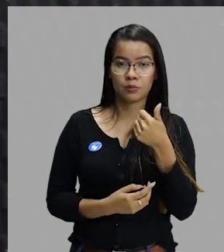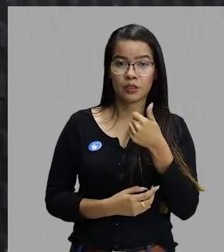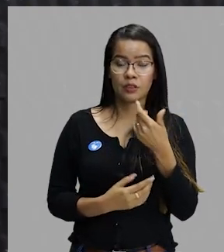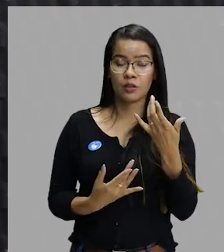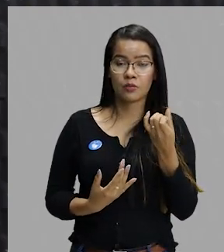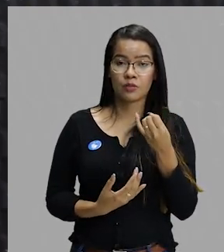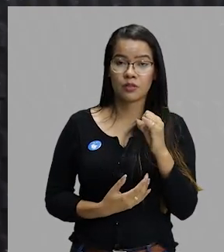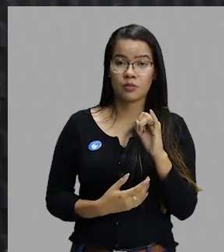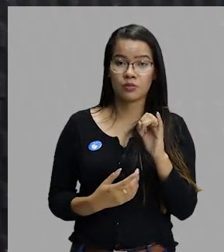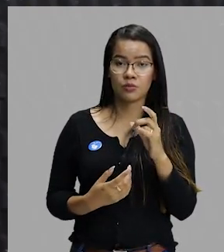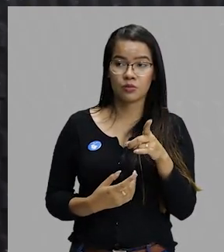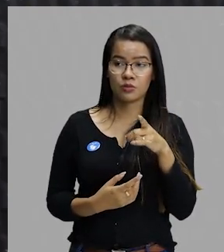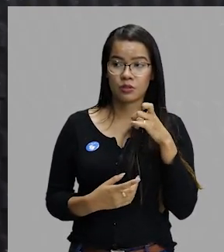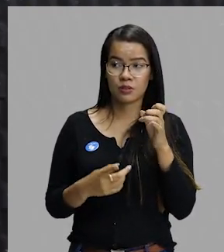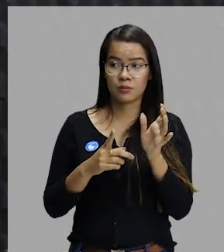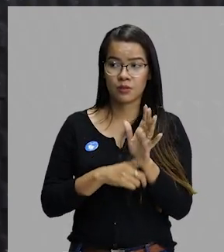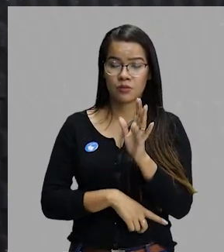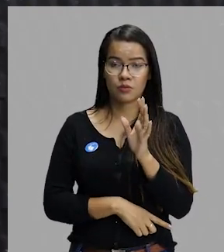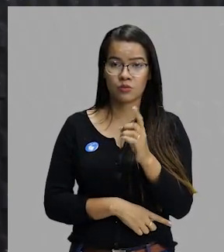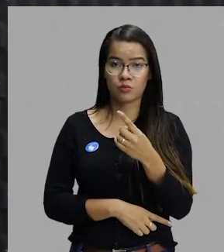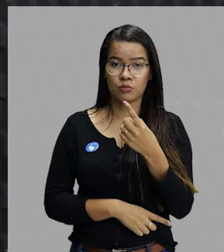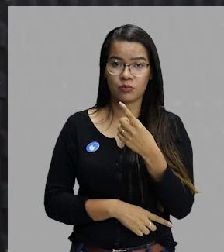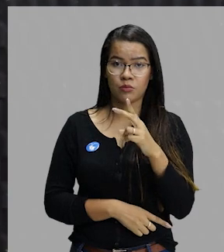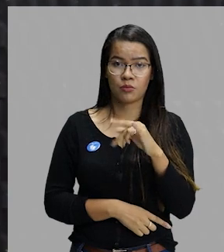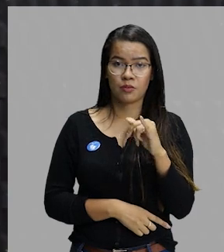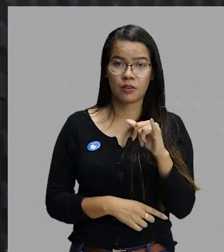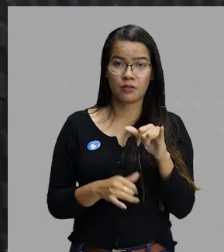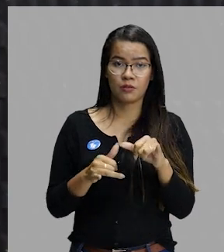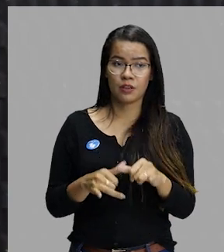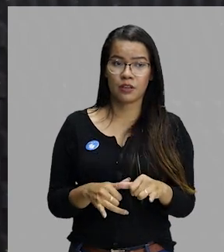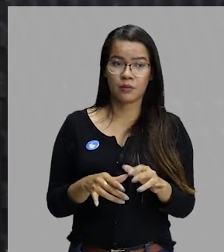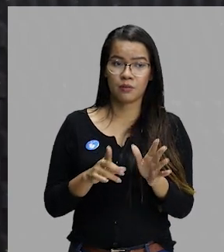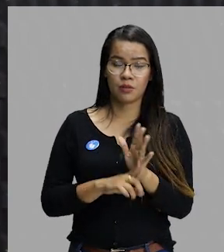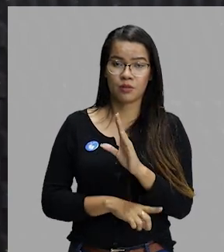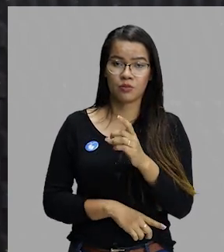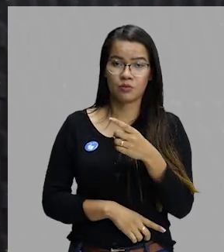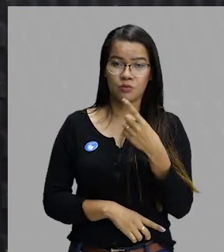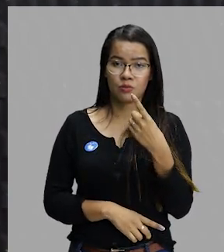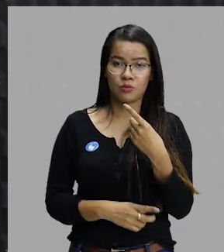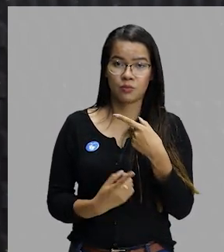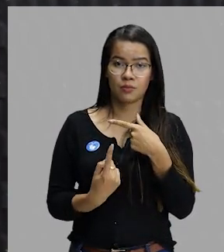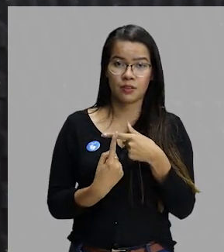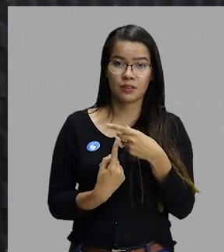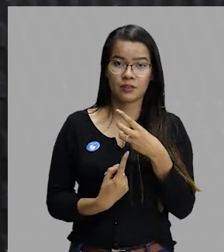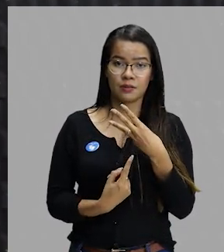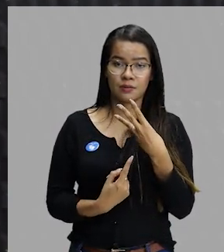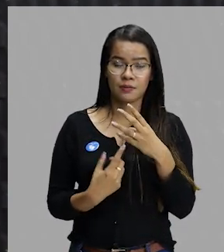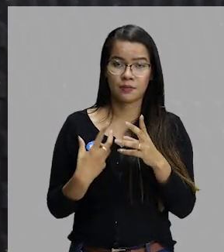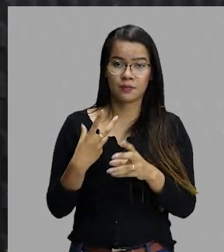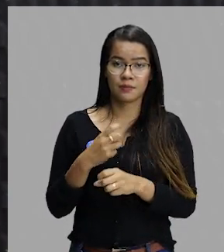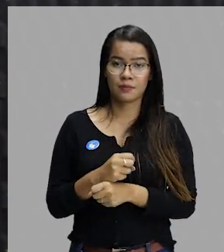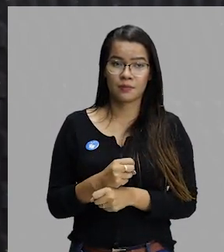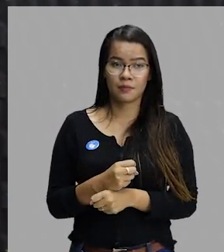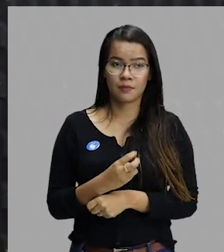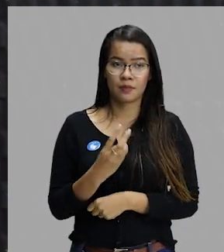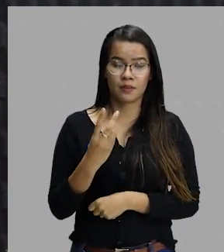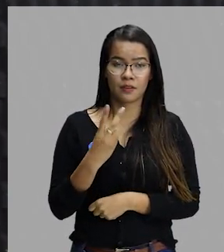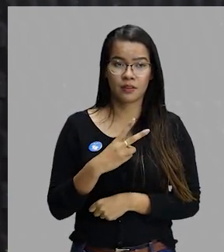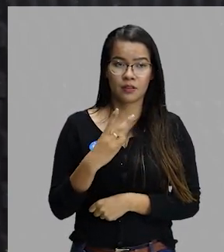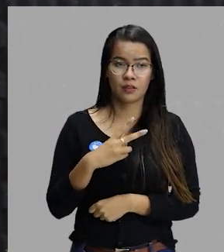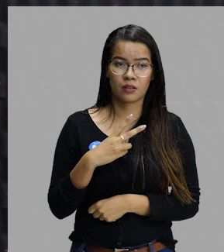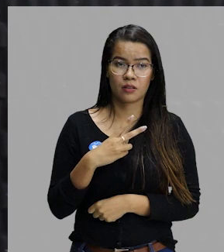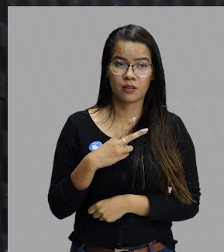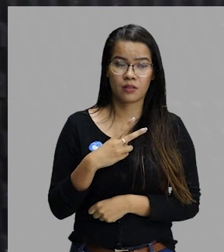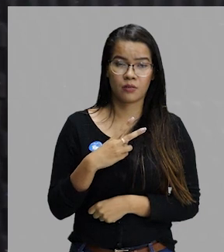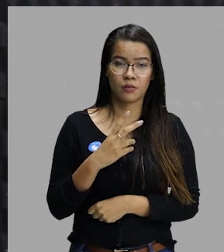menos 1, se for 1, vai ficar menos 1 mais 3, que dá 2. Forma o par ordenado 1